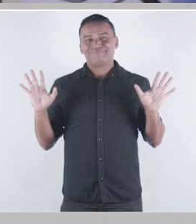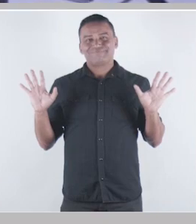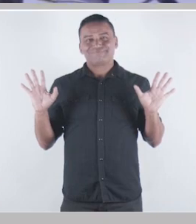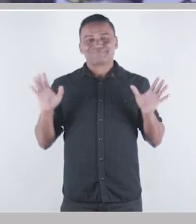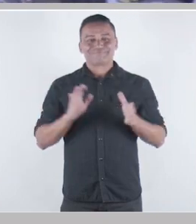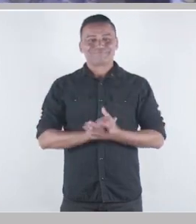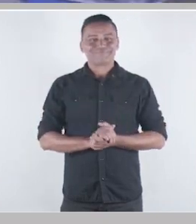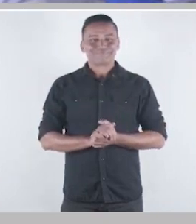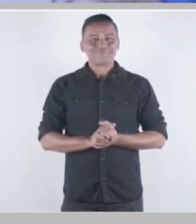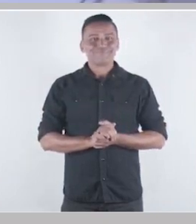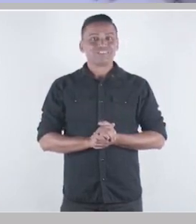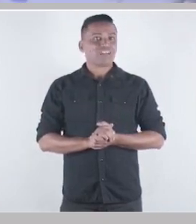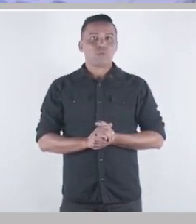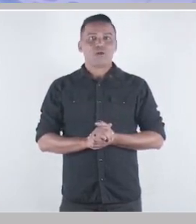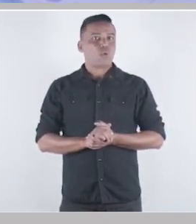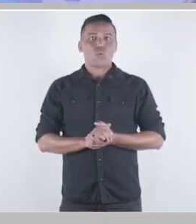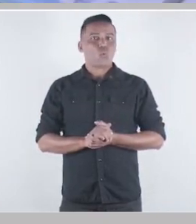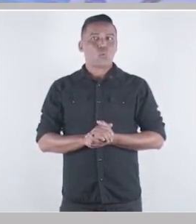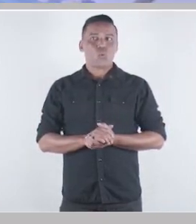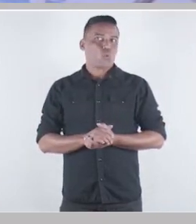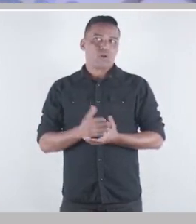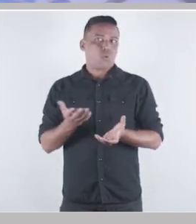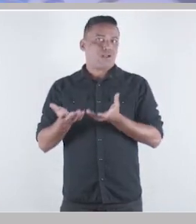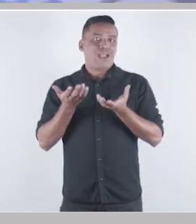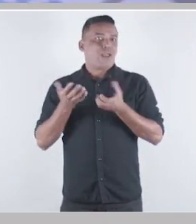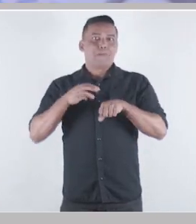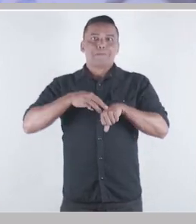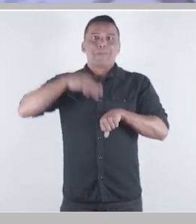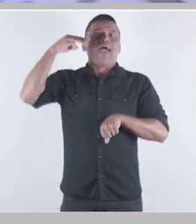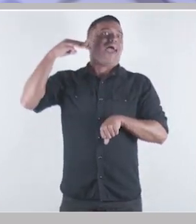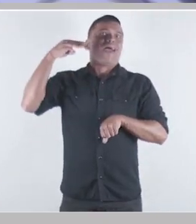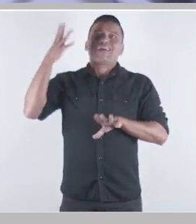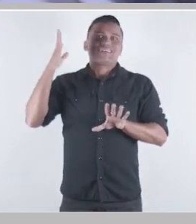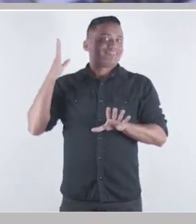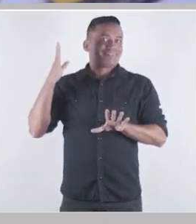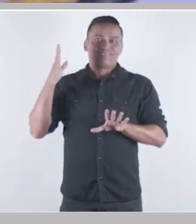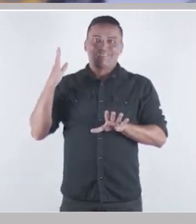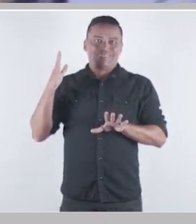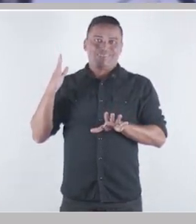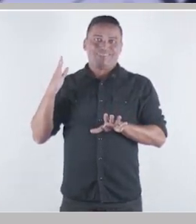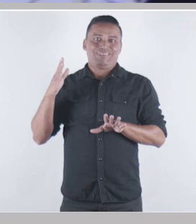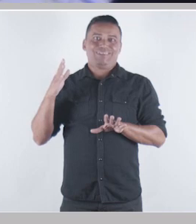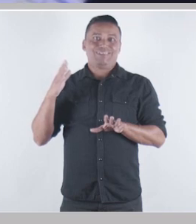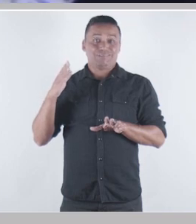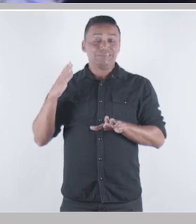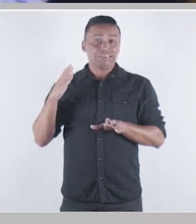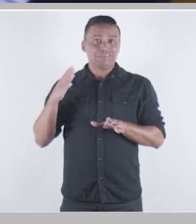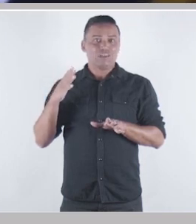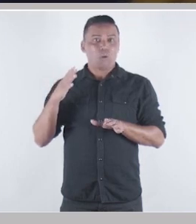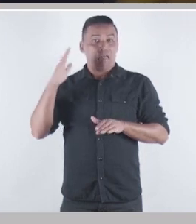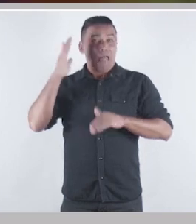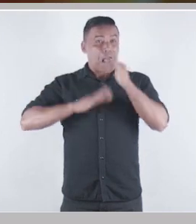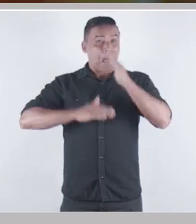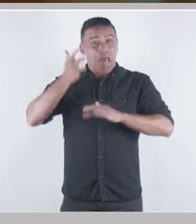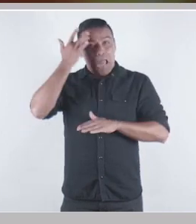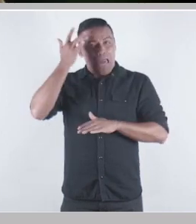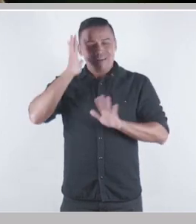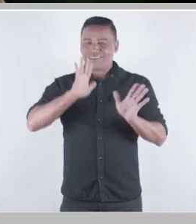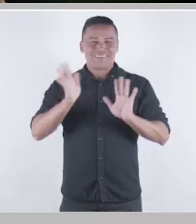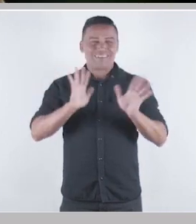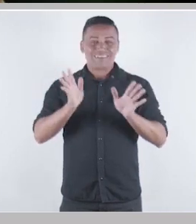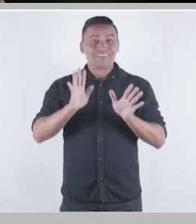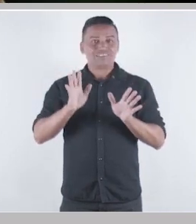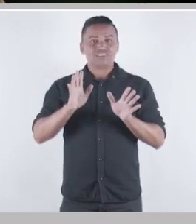uma forma de me tornar mestre em todas elas, mas eu acredito que juntando assim toda essa